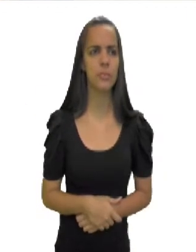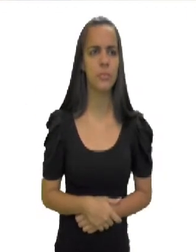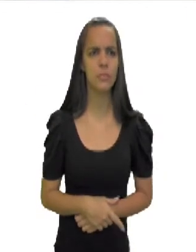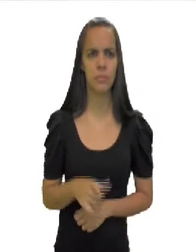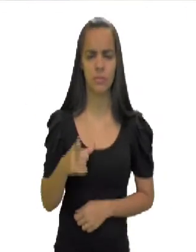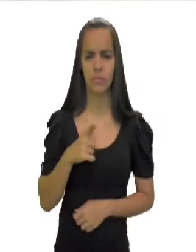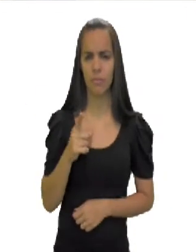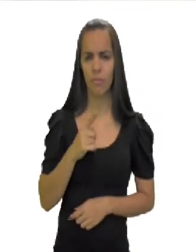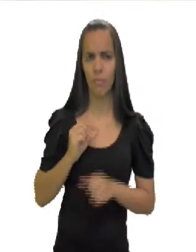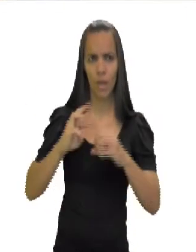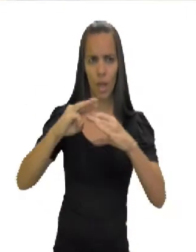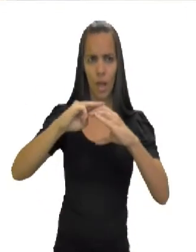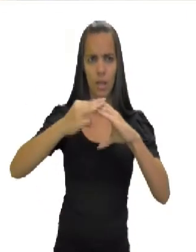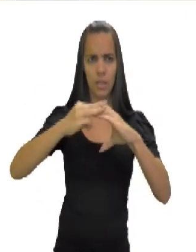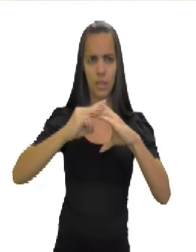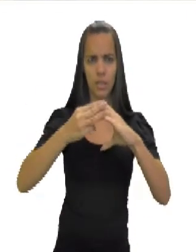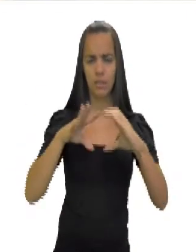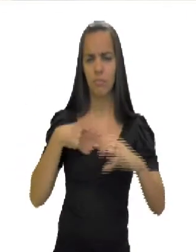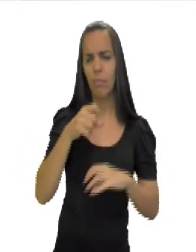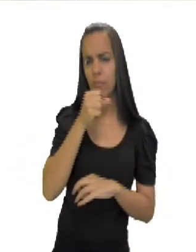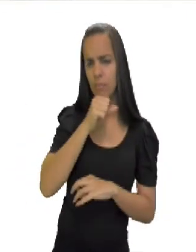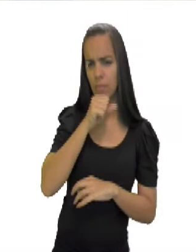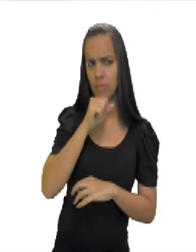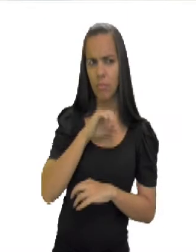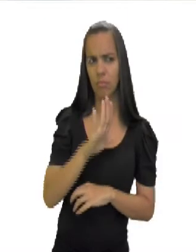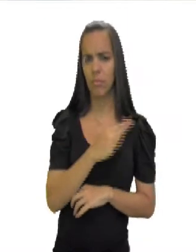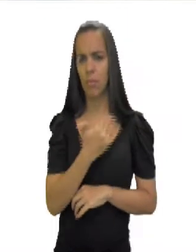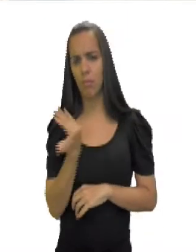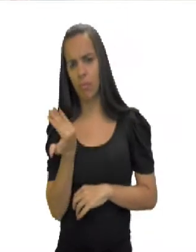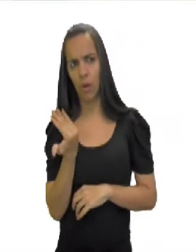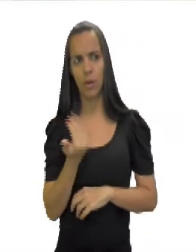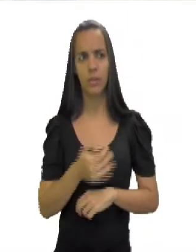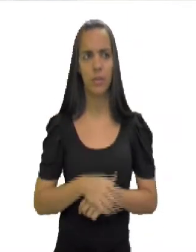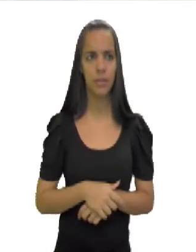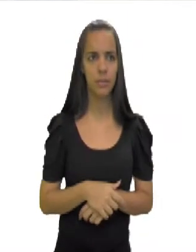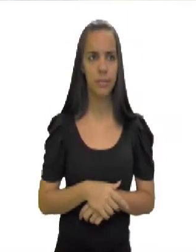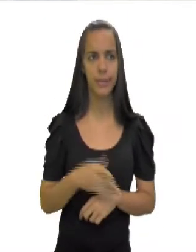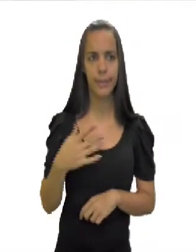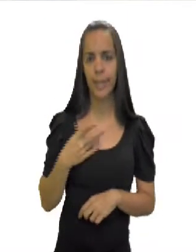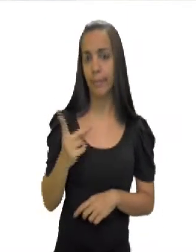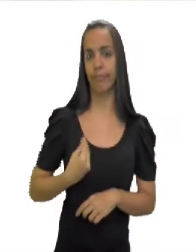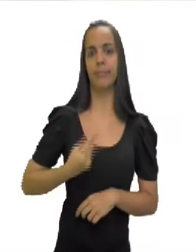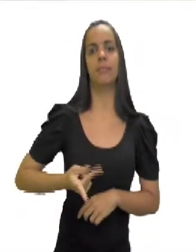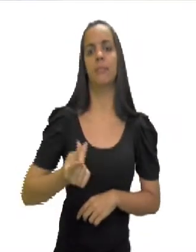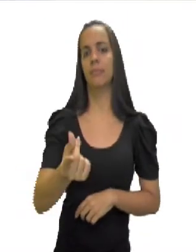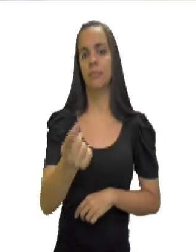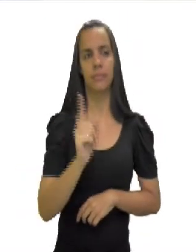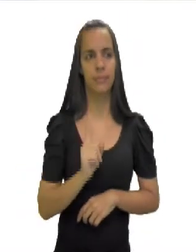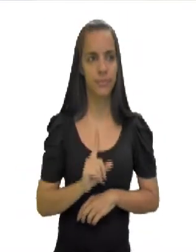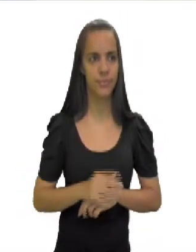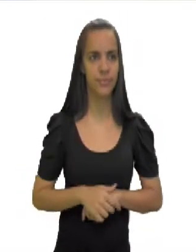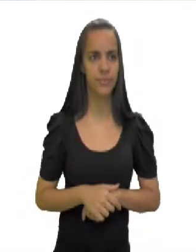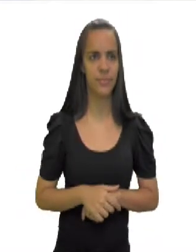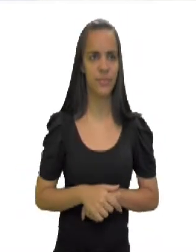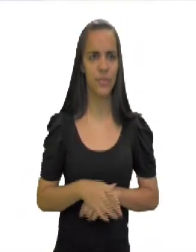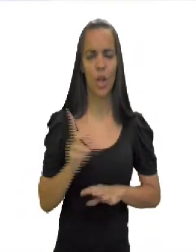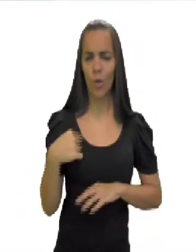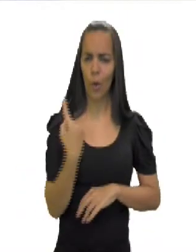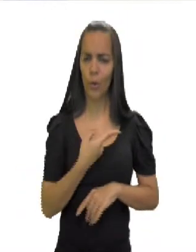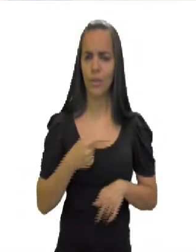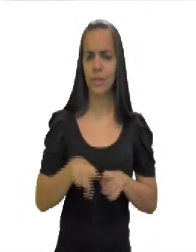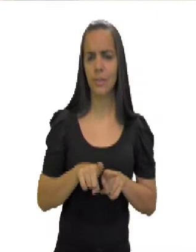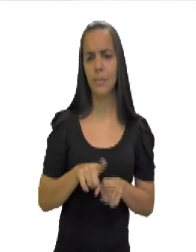As células envelhecem, morrem ou vivem para sempre? Conforme envelhecemos,